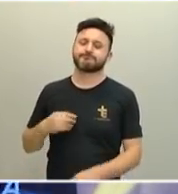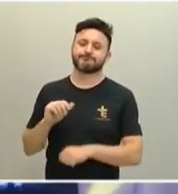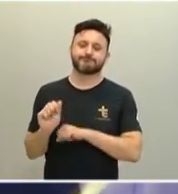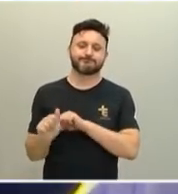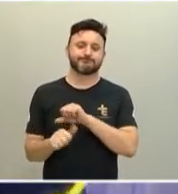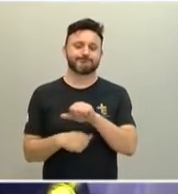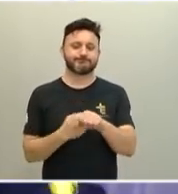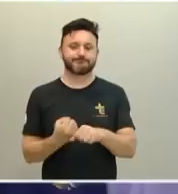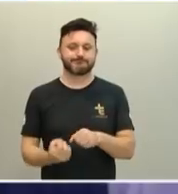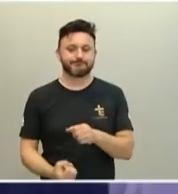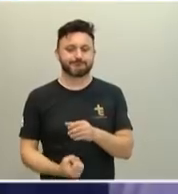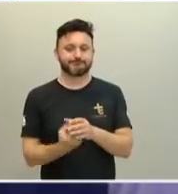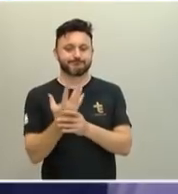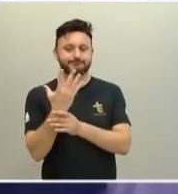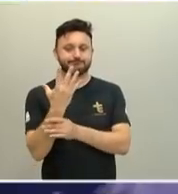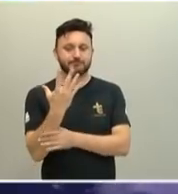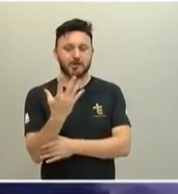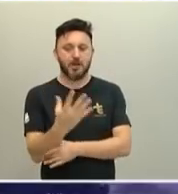florirá.